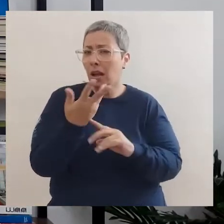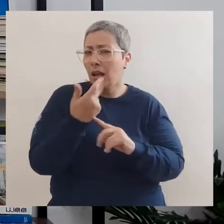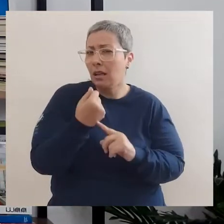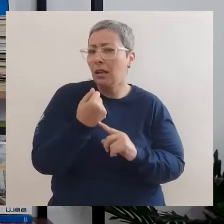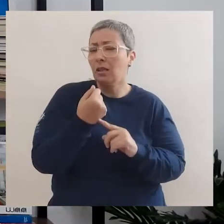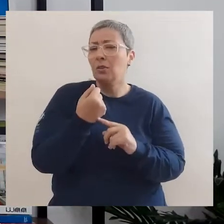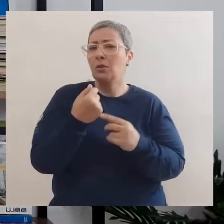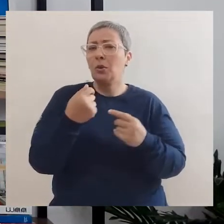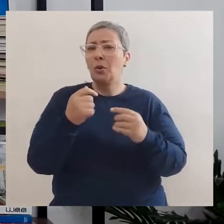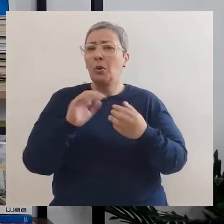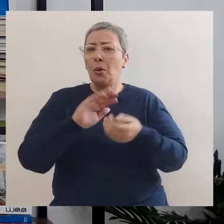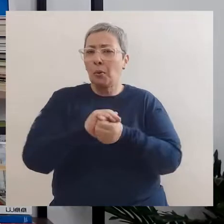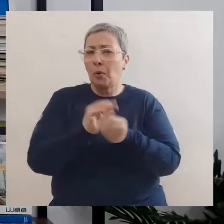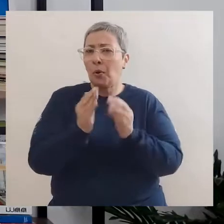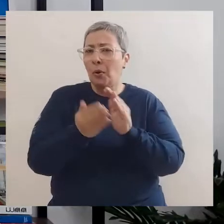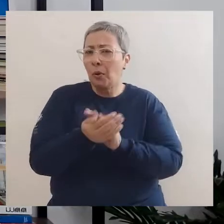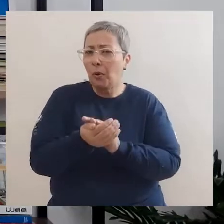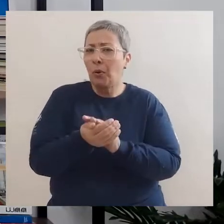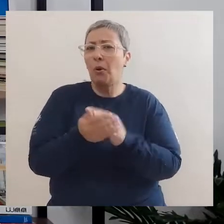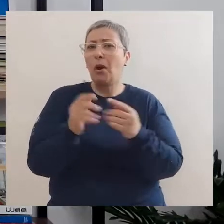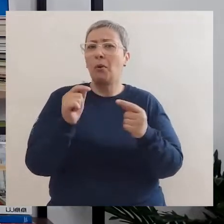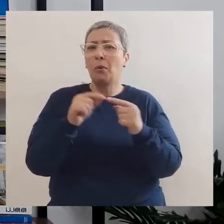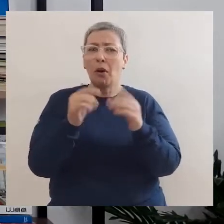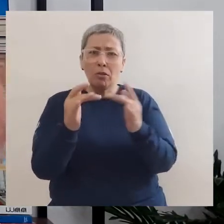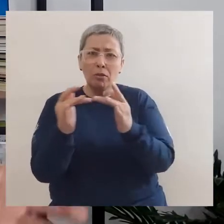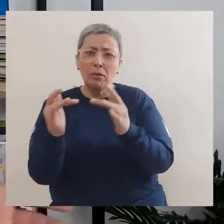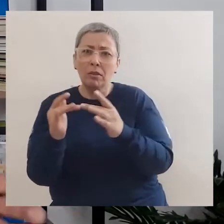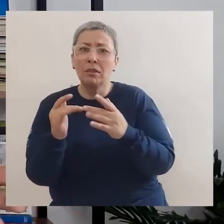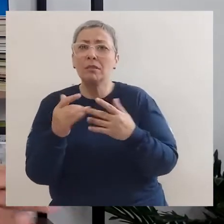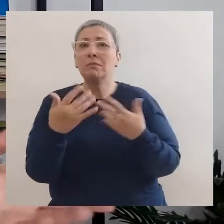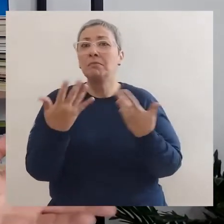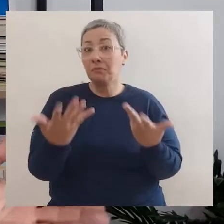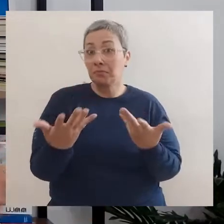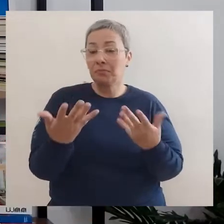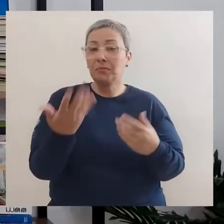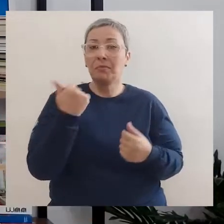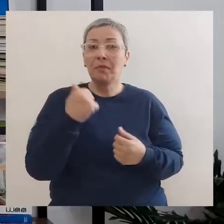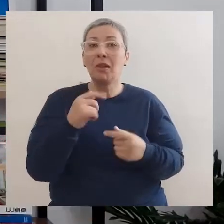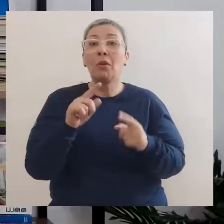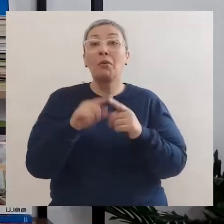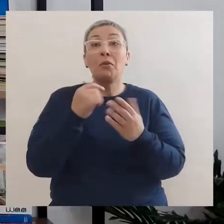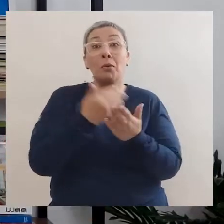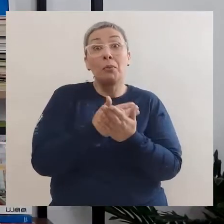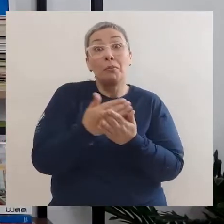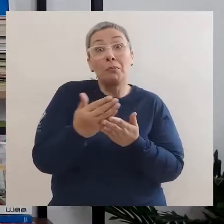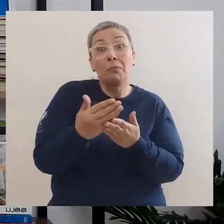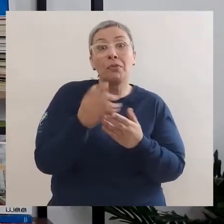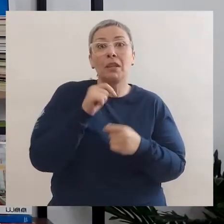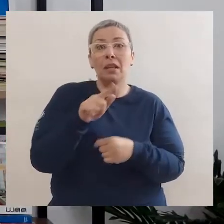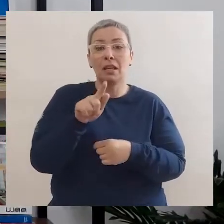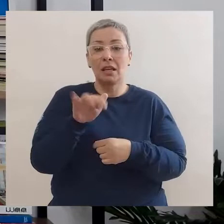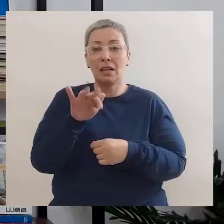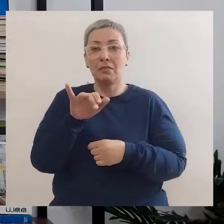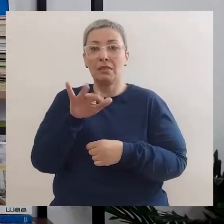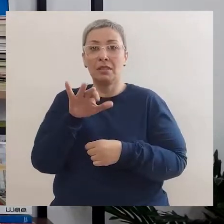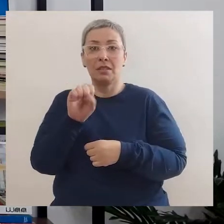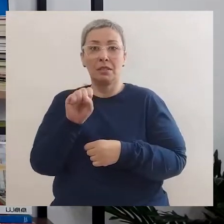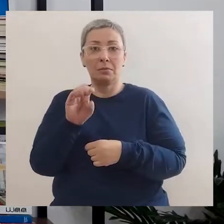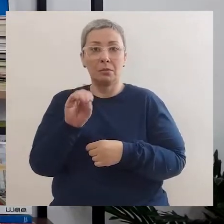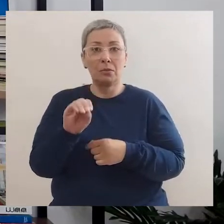arte indígena, um artesanato, um contato? Pois é. Vamos lá? Vamos começar falando